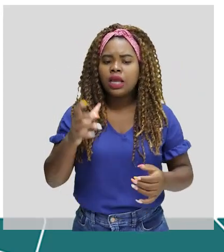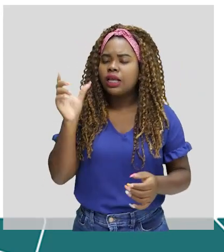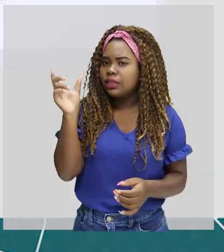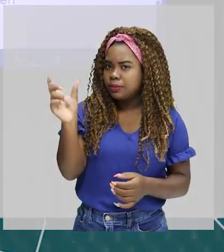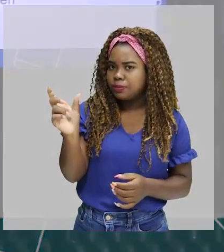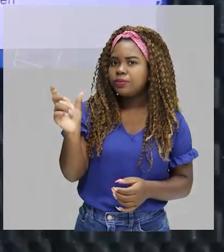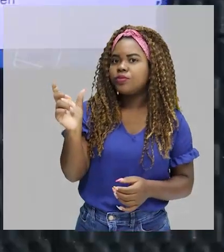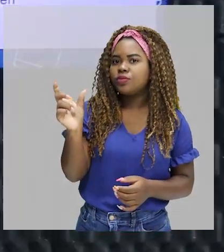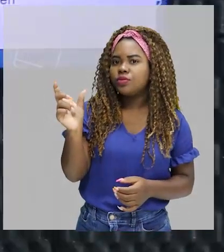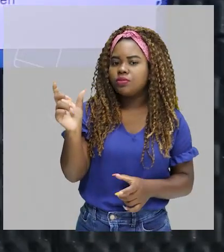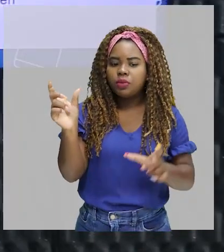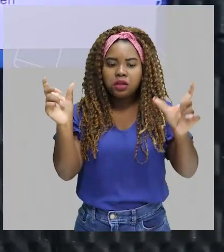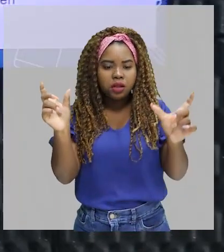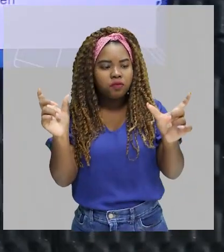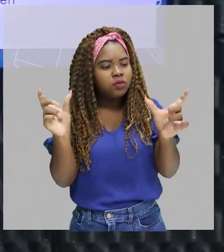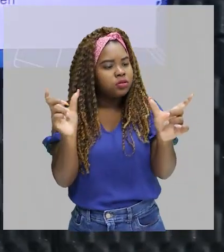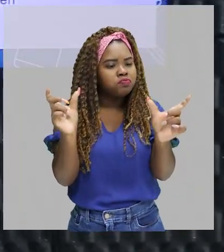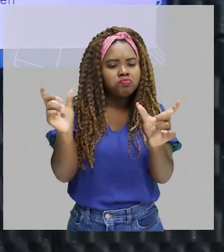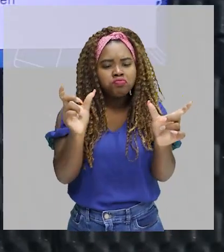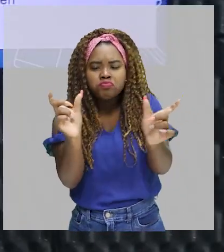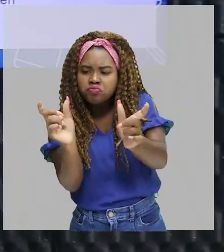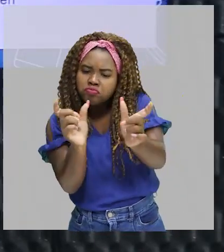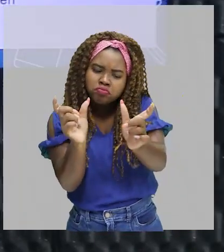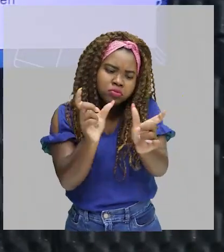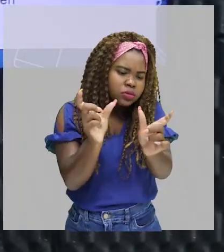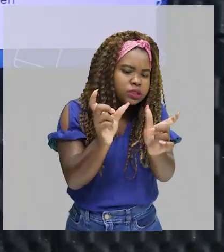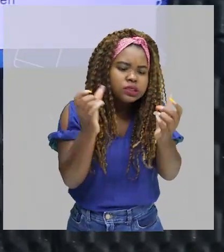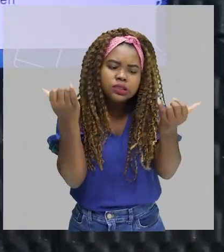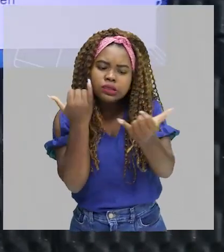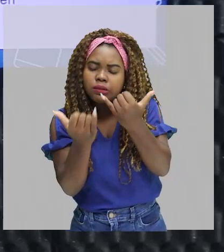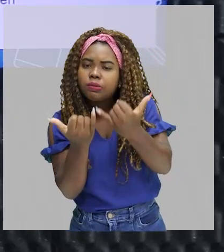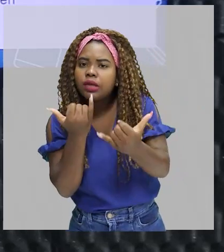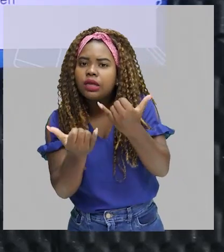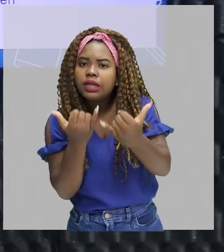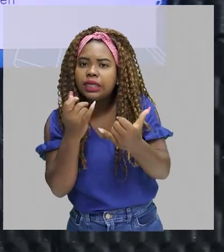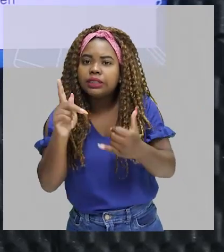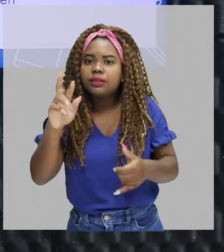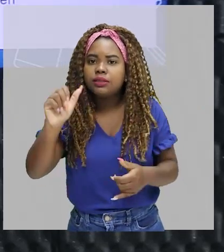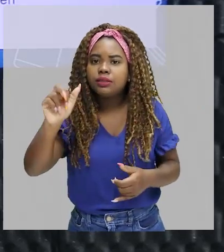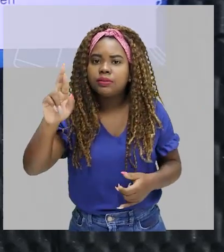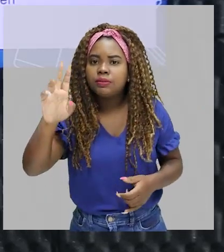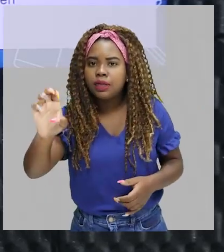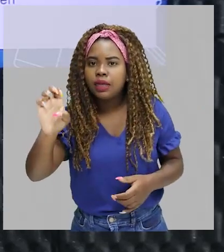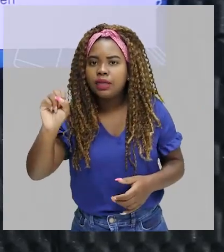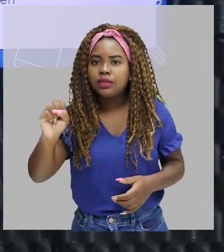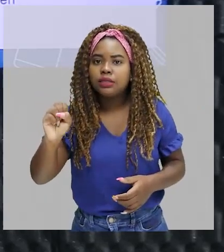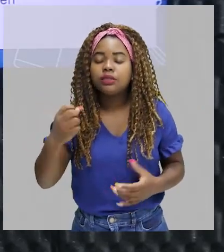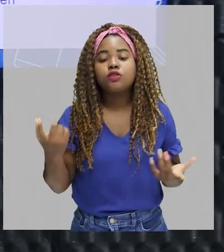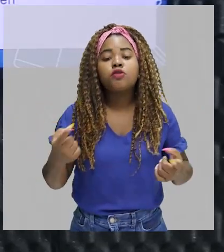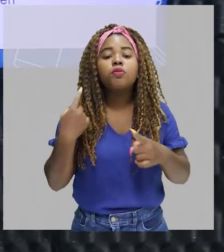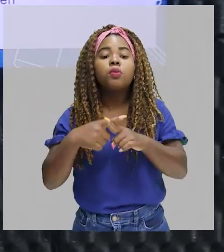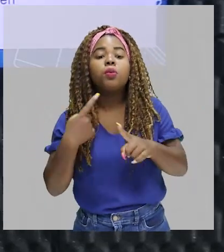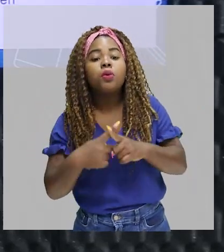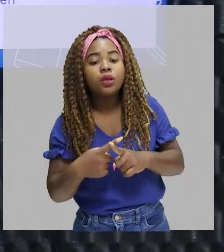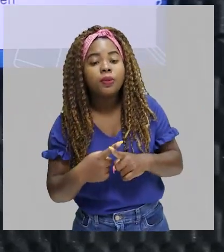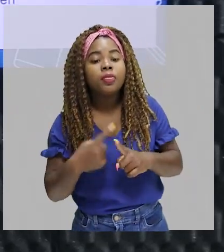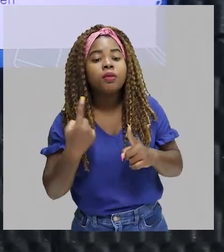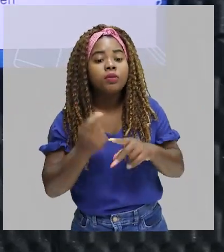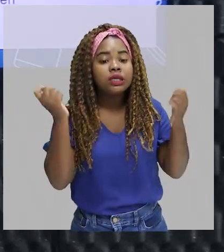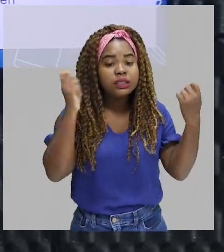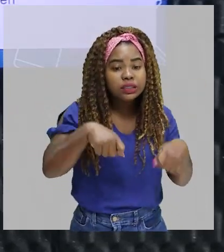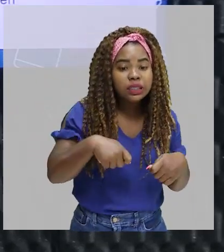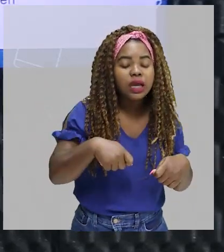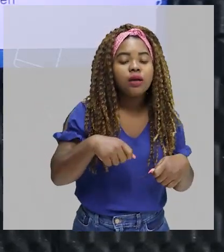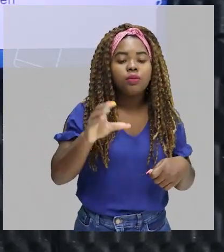são pares de palavras. Por que a gente fala pares? Porque você só pode considerar uma palavra cognata ou falso cognata